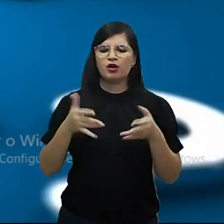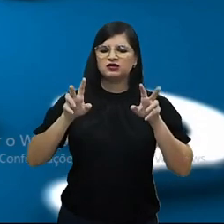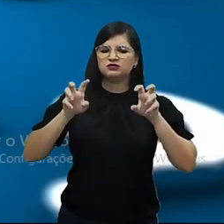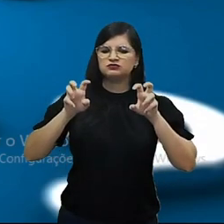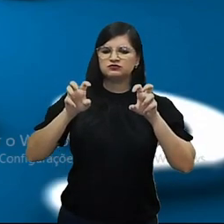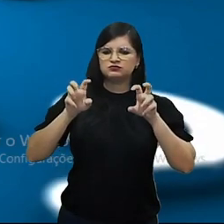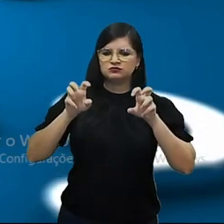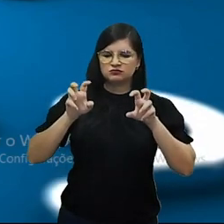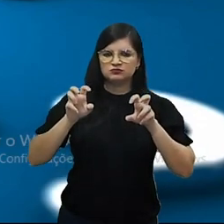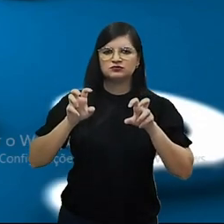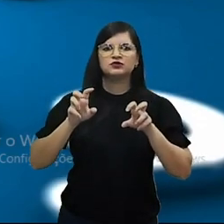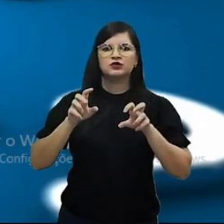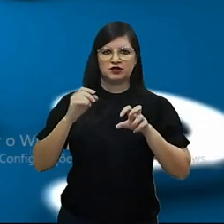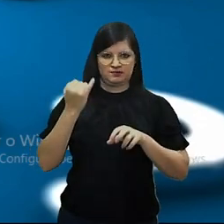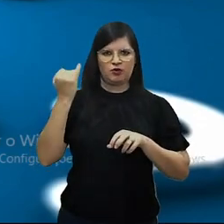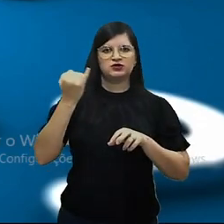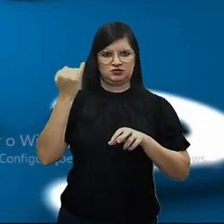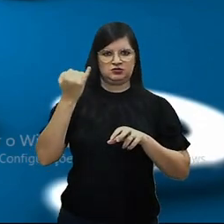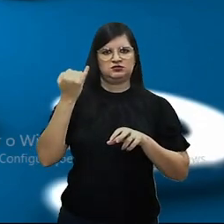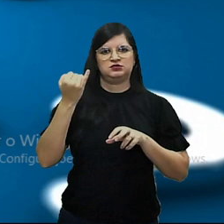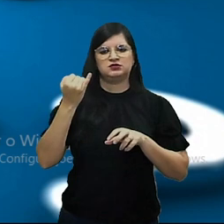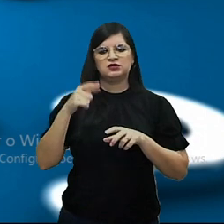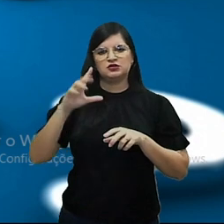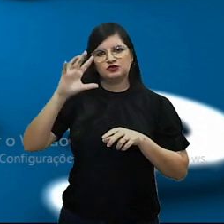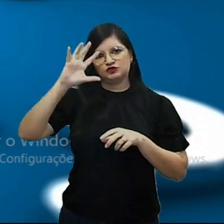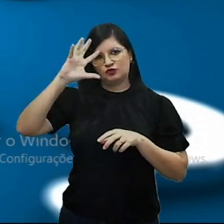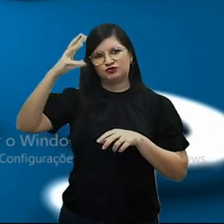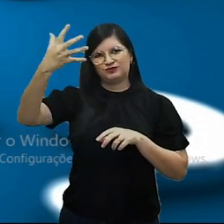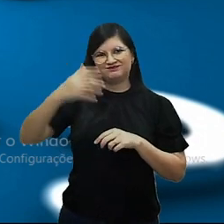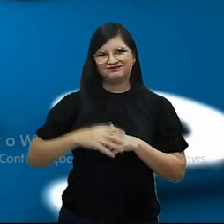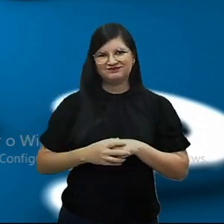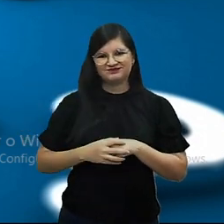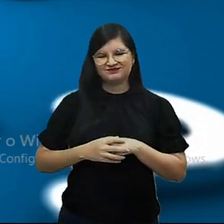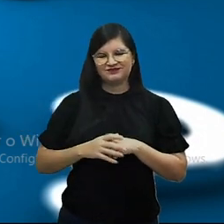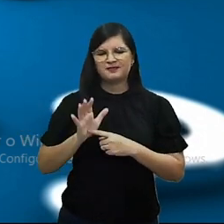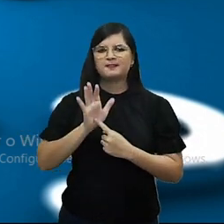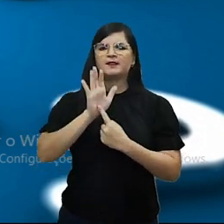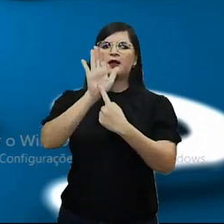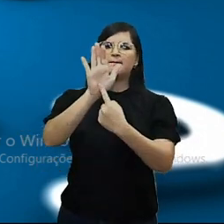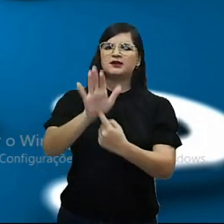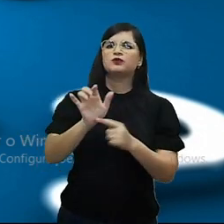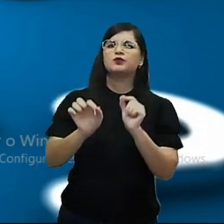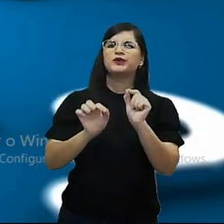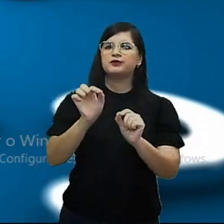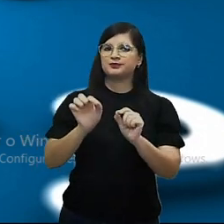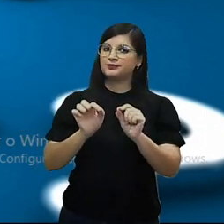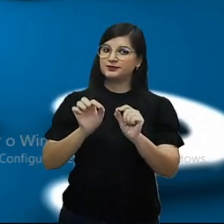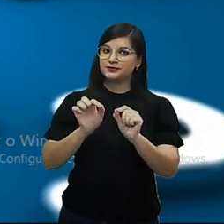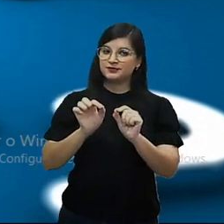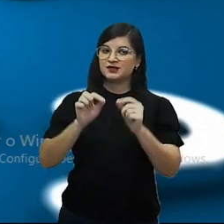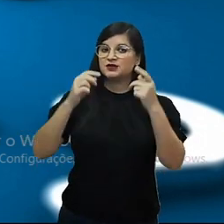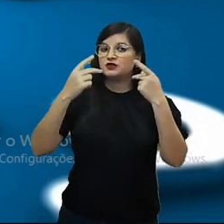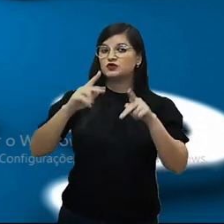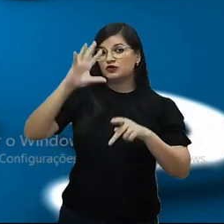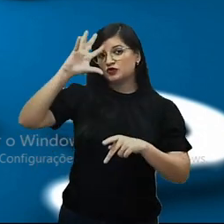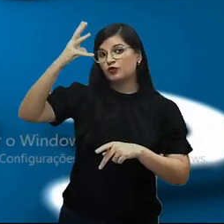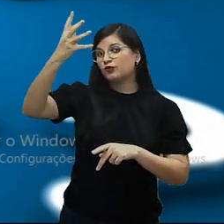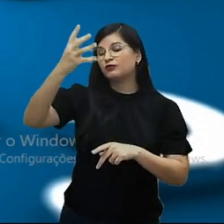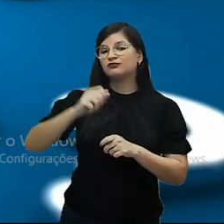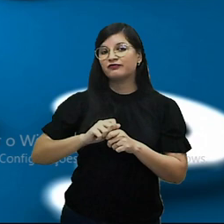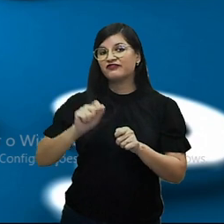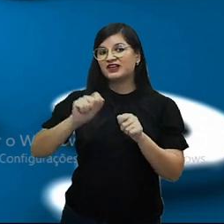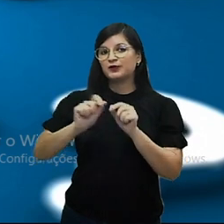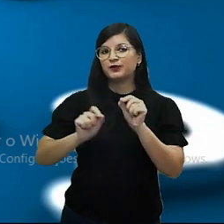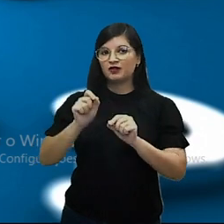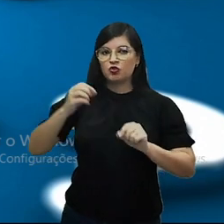num elemento que é essencial dentro de um pitch, que é a solução. Você veio apresentar o que para as pessoas? Qual é a solução? O que é que ela faz?